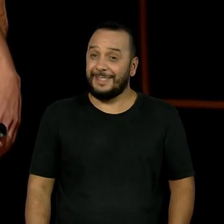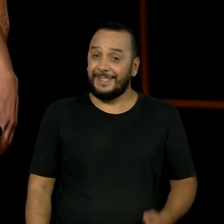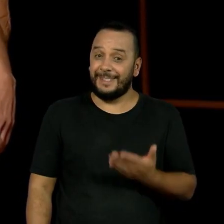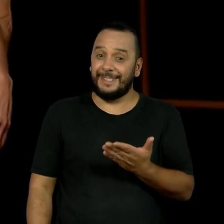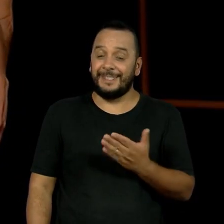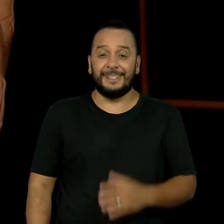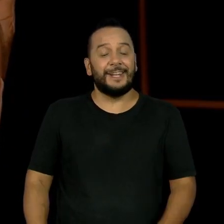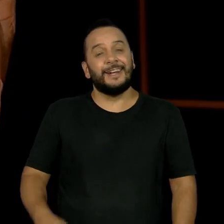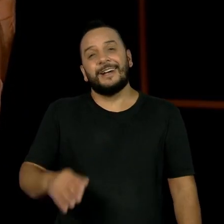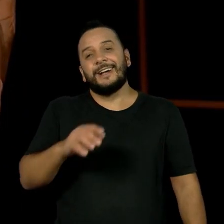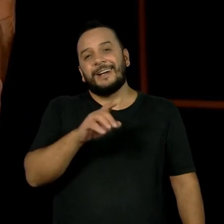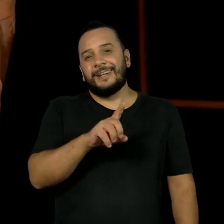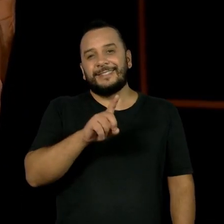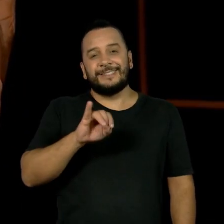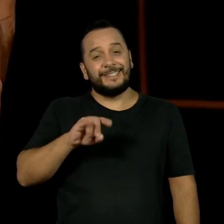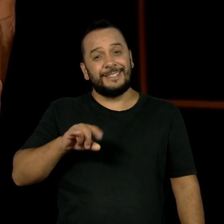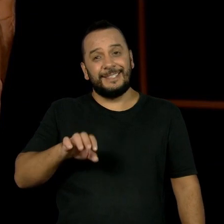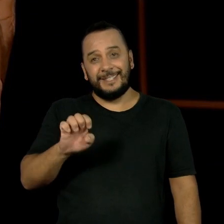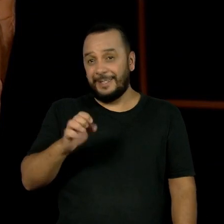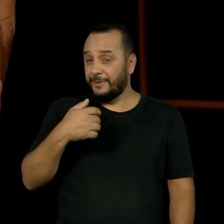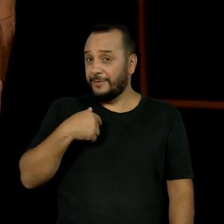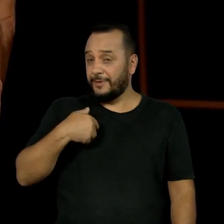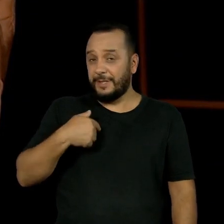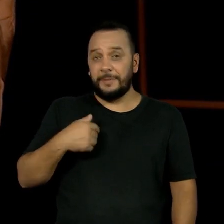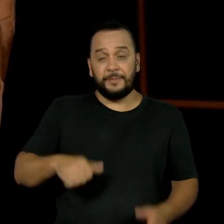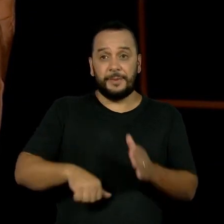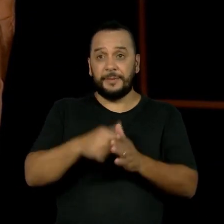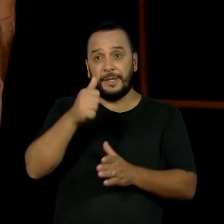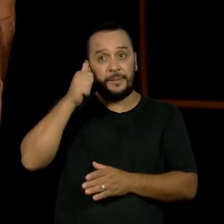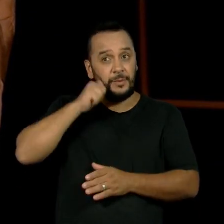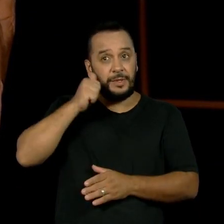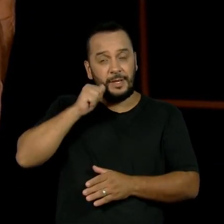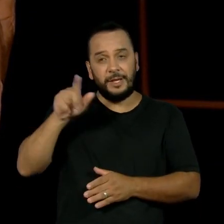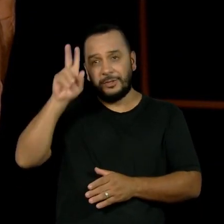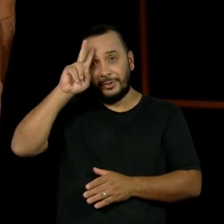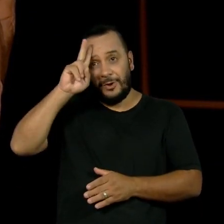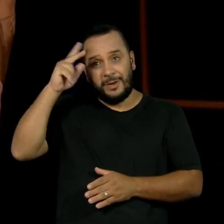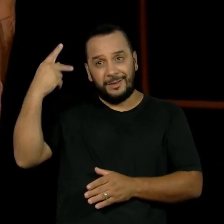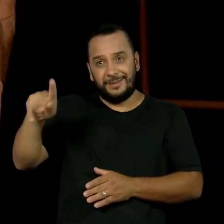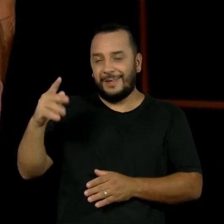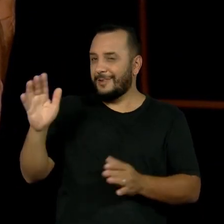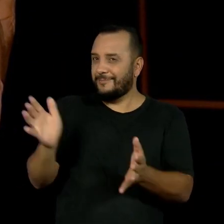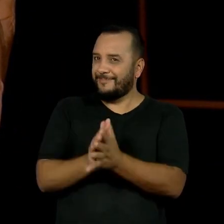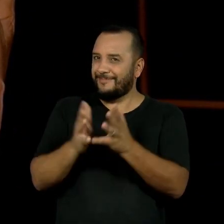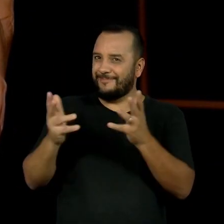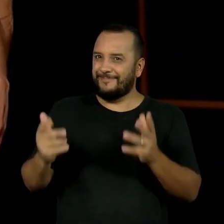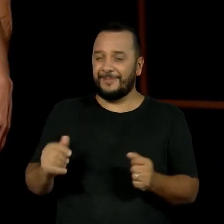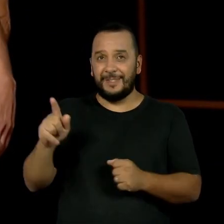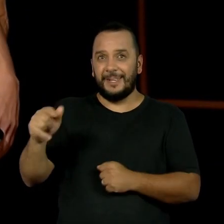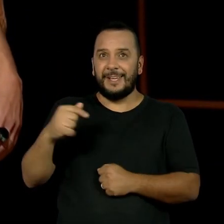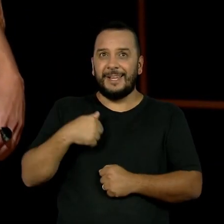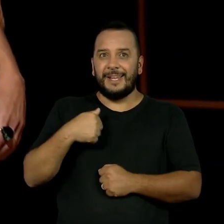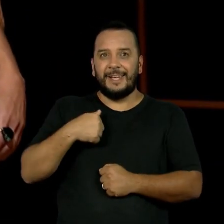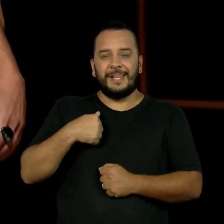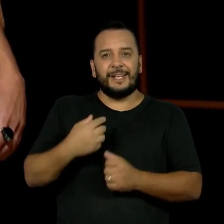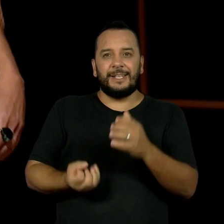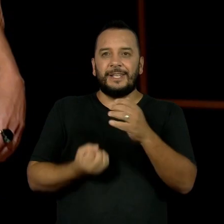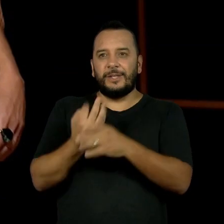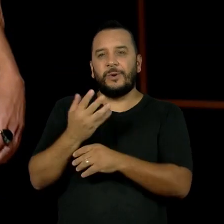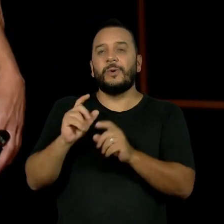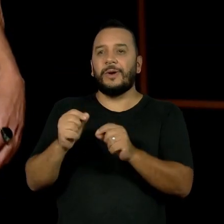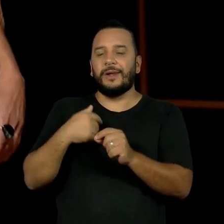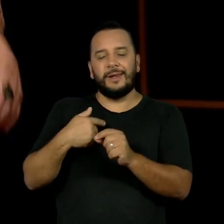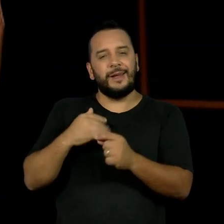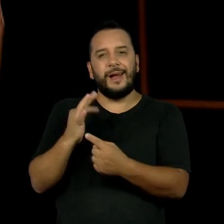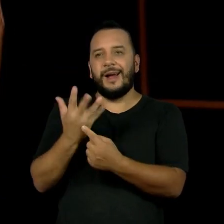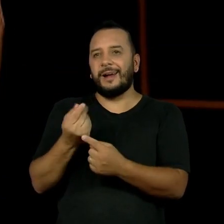A Dili foi uma das primeiras mulheres, a história dela é belíssima, mas a desenvolver-se no mundo do artista